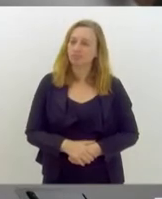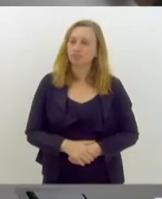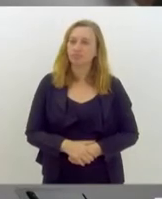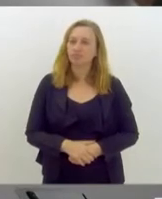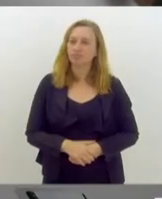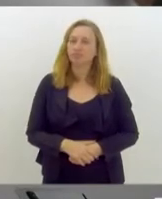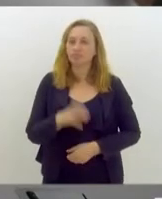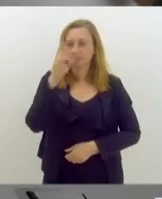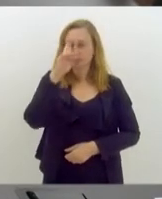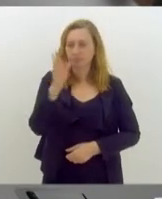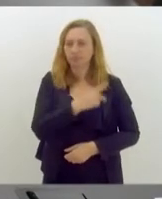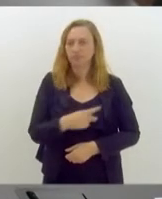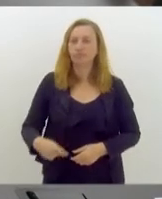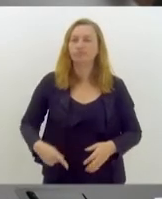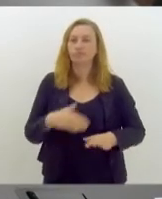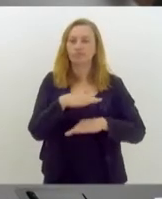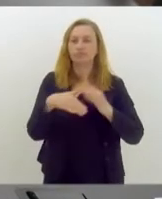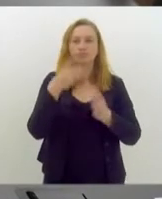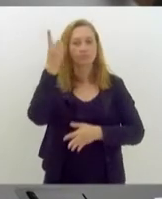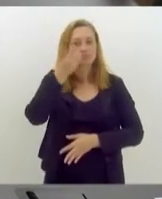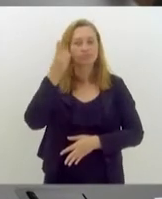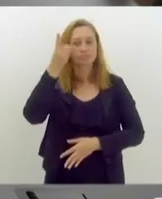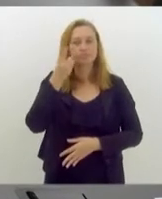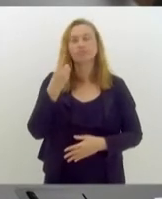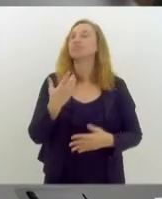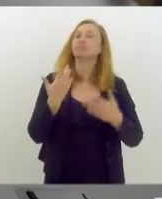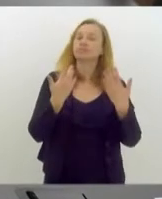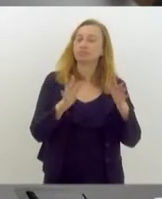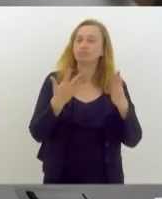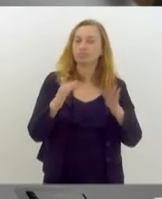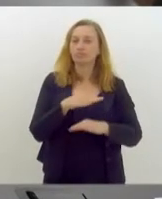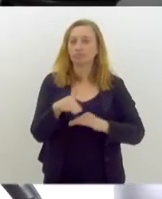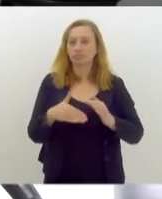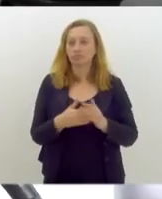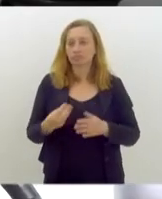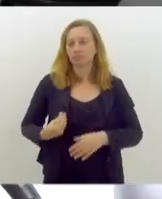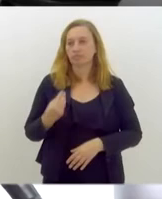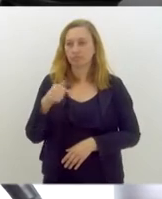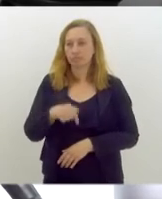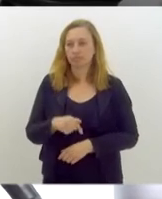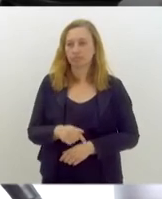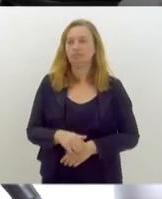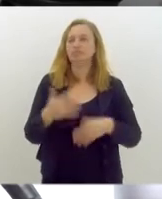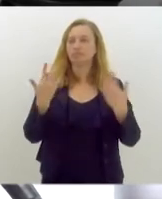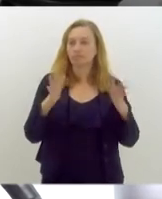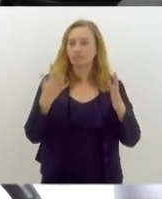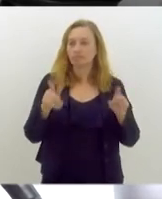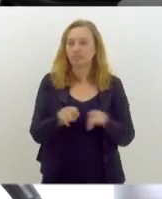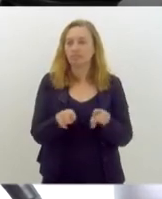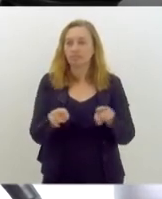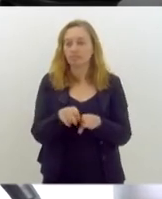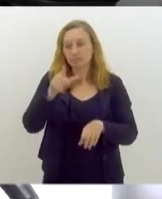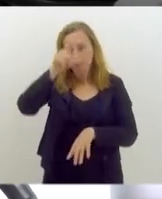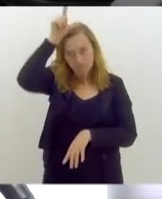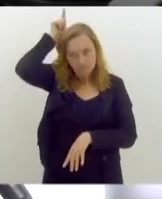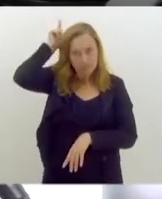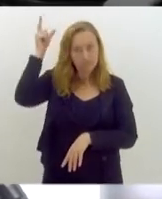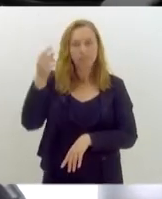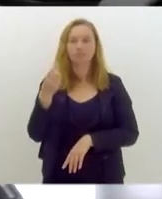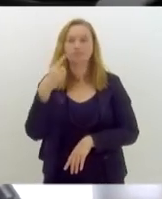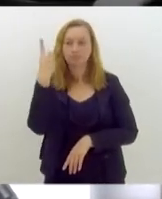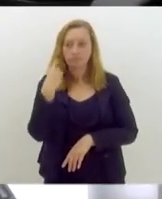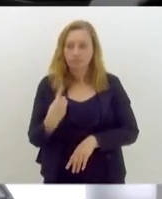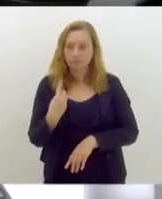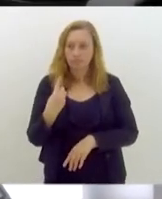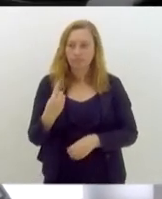senhor presidente senhoras deputadas eu quero em primeiro lugar a cumprimentar todo mundo aqui cumprimentar também o Luiz Paulo a Marta e a Dani pela